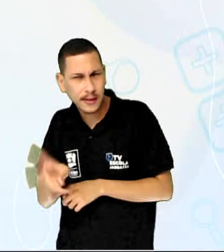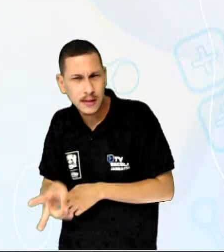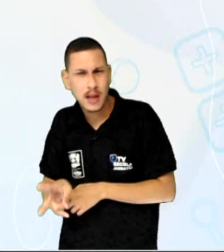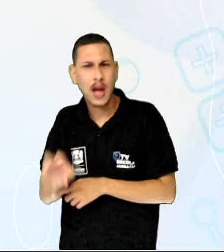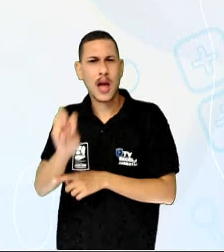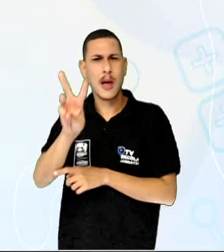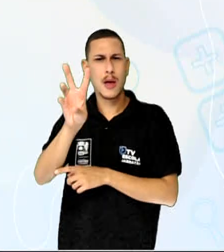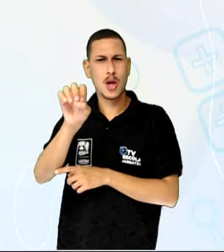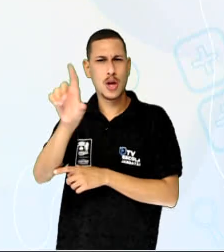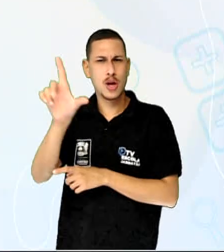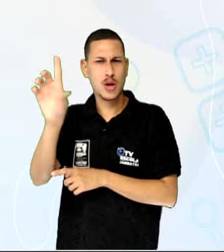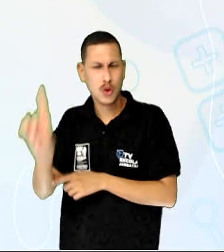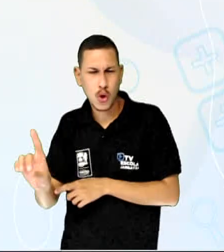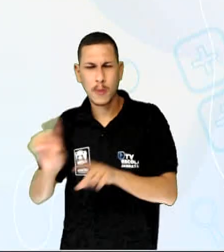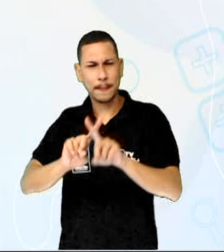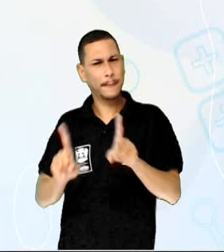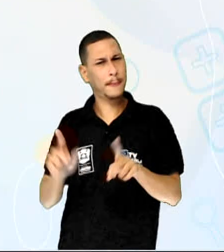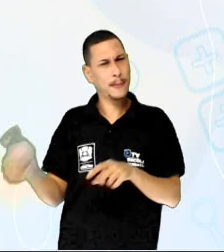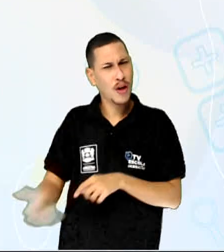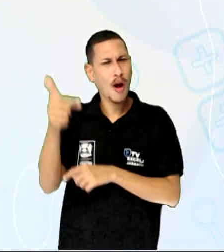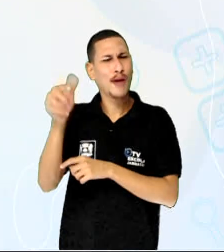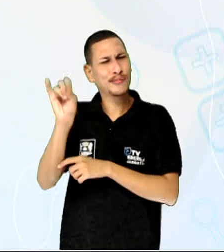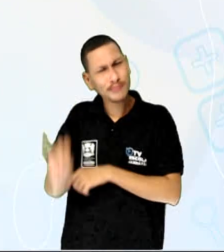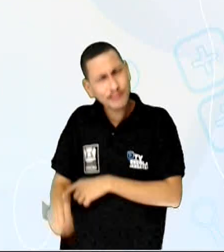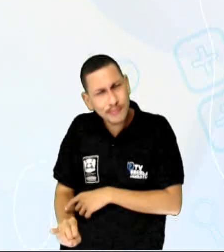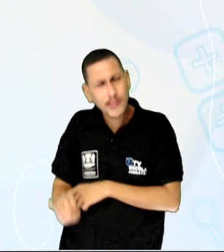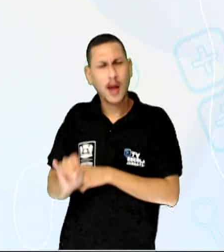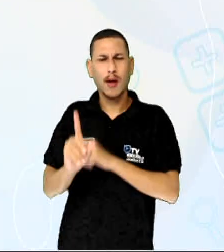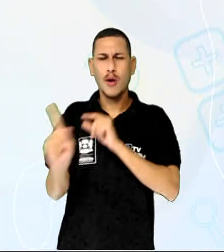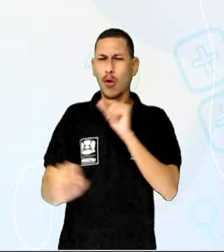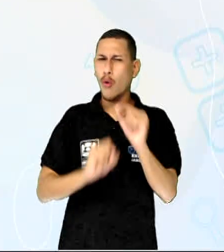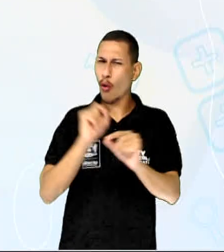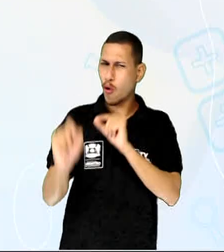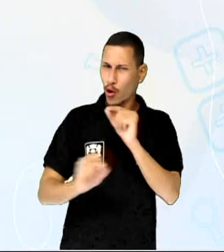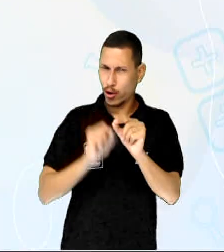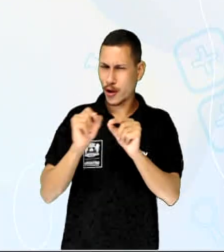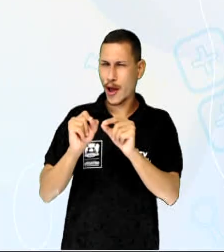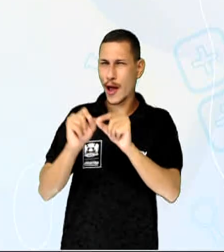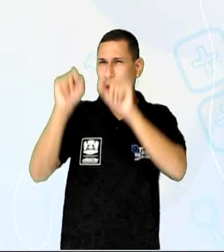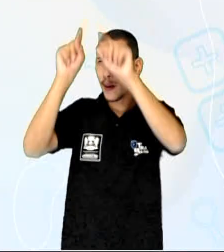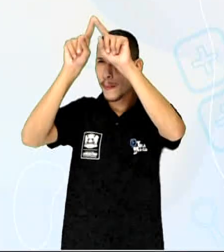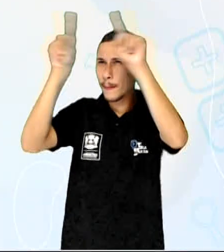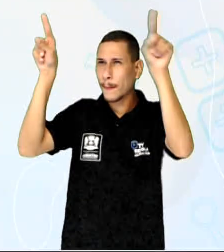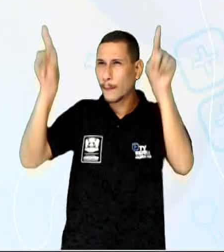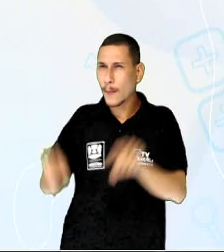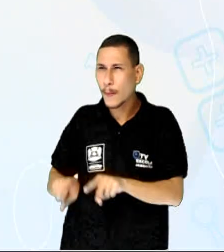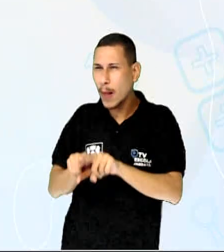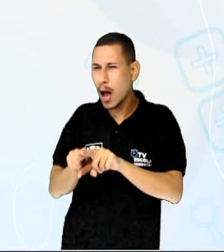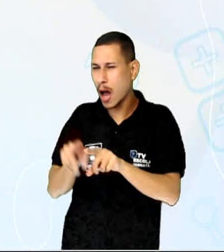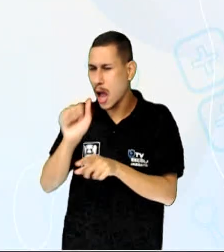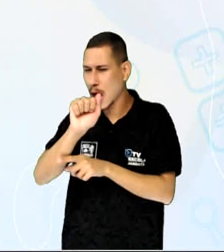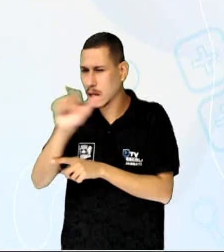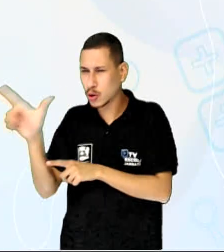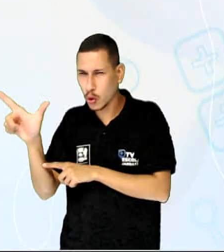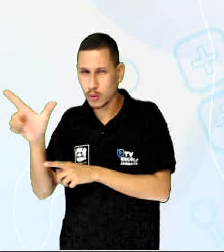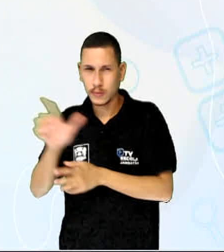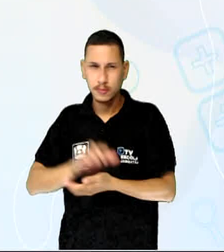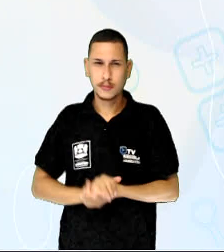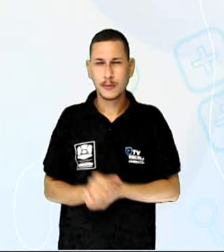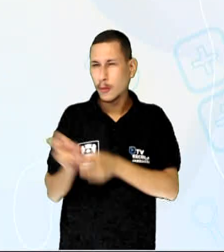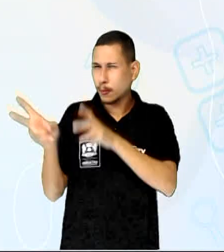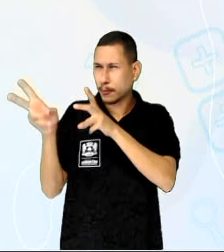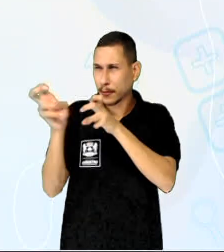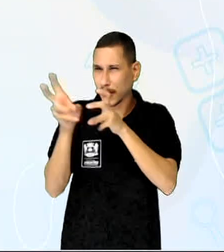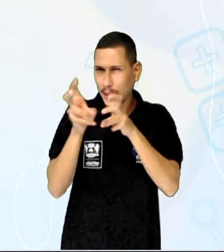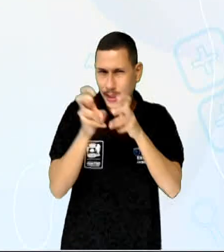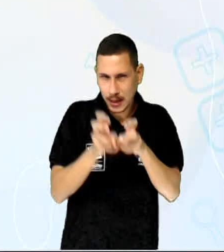no caso da second conditional, que é justamente esse quadro azul, claro que vocês veem aí azul